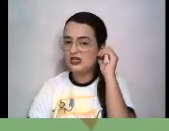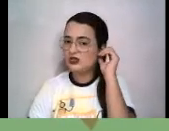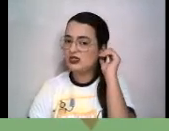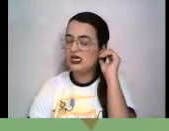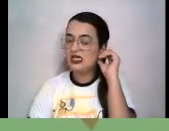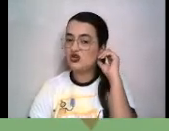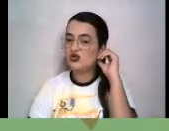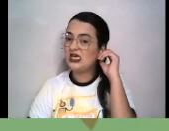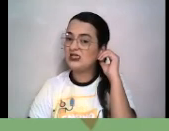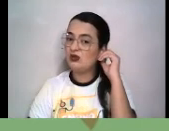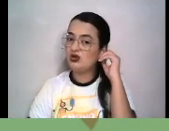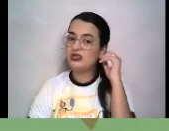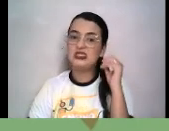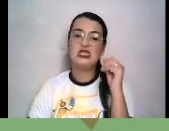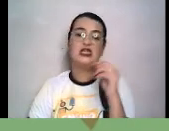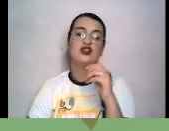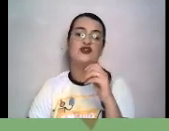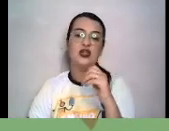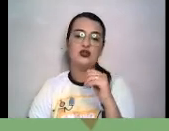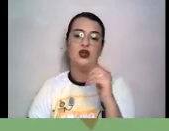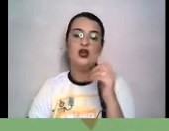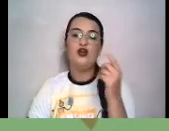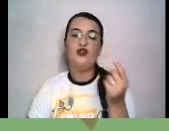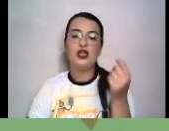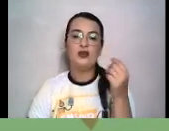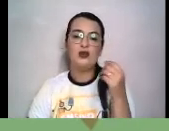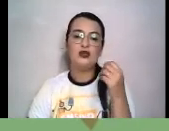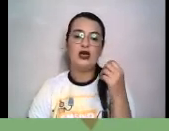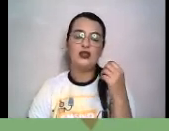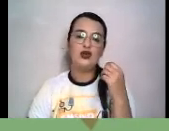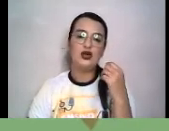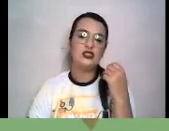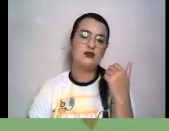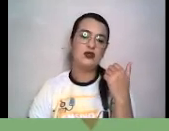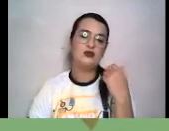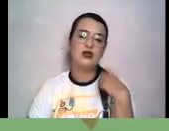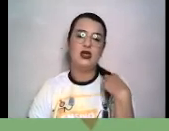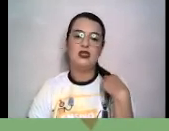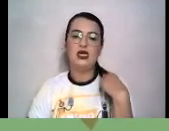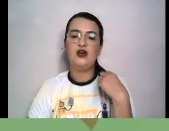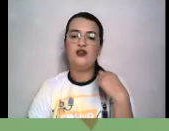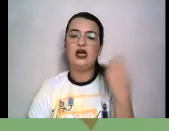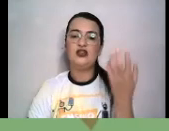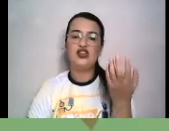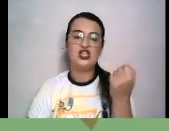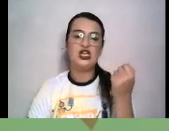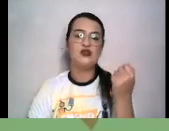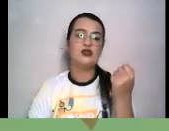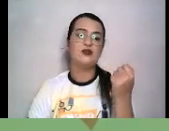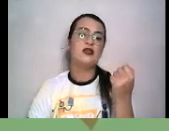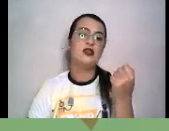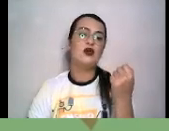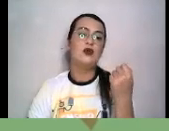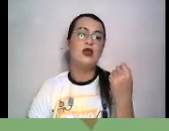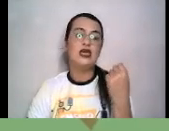nos Estados Unidos, que deixou 3 mortos e centenas de feridos. Foi atribuído a 2 irmãos, né,